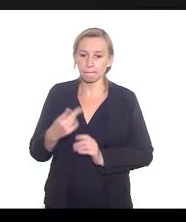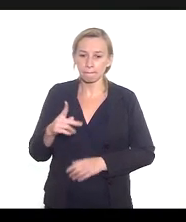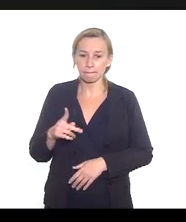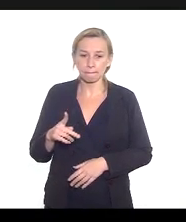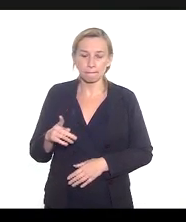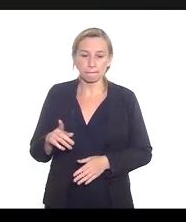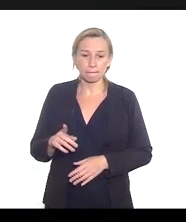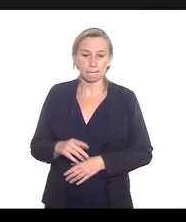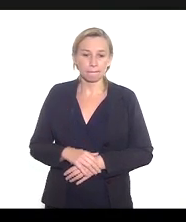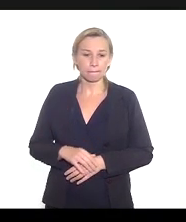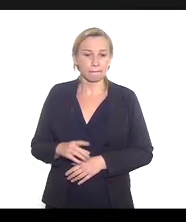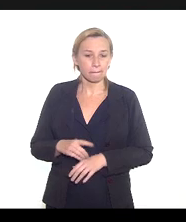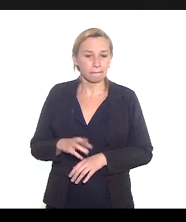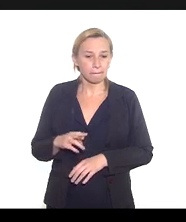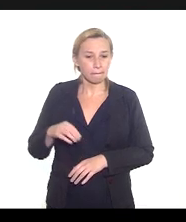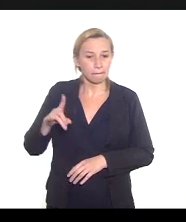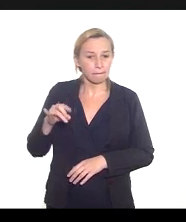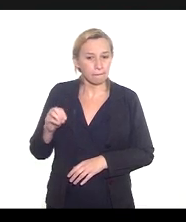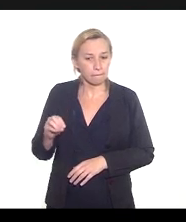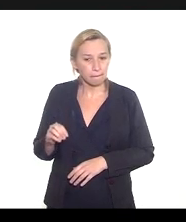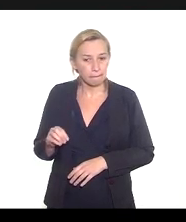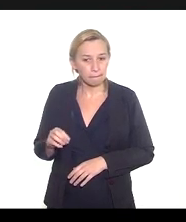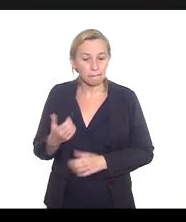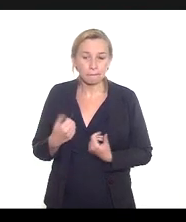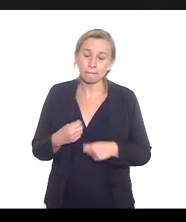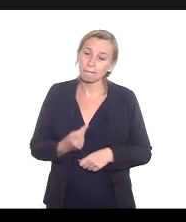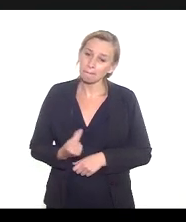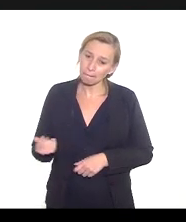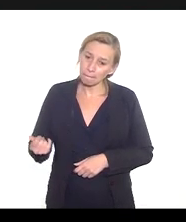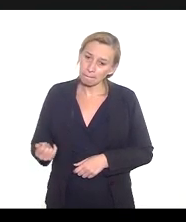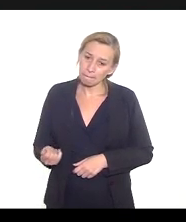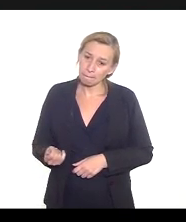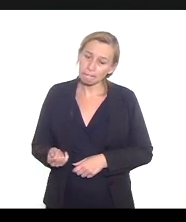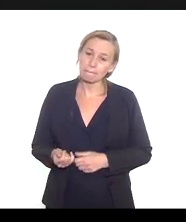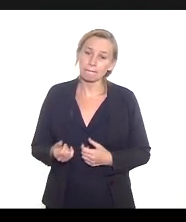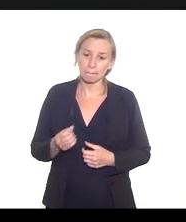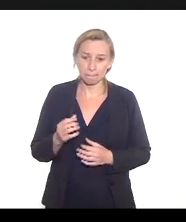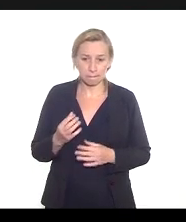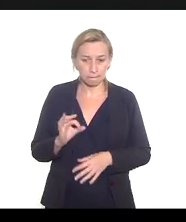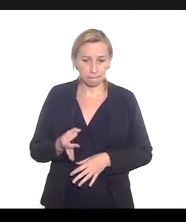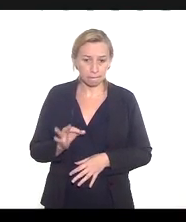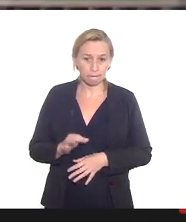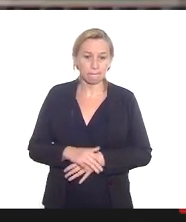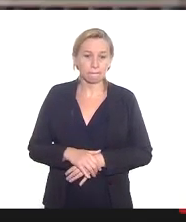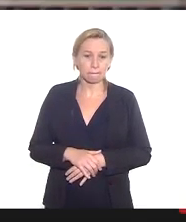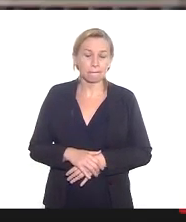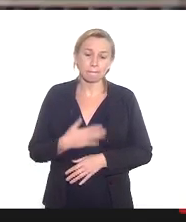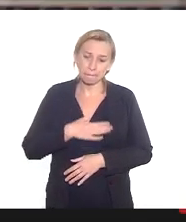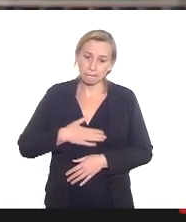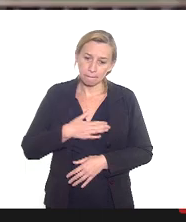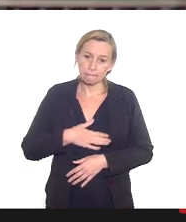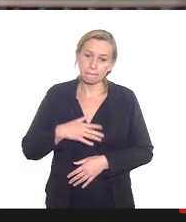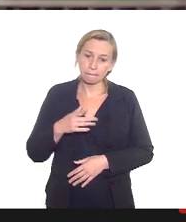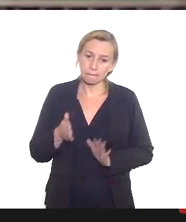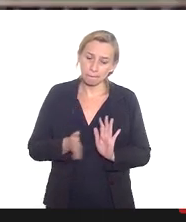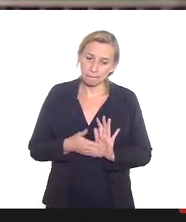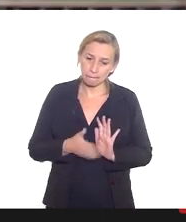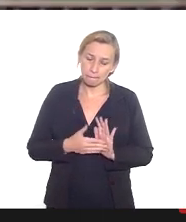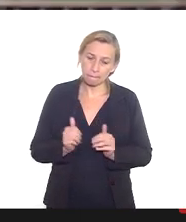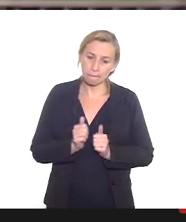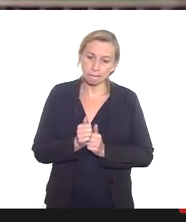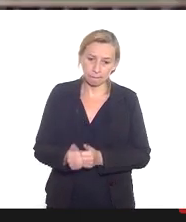outra mata uma questão vou precisar sair perfeito Tem uma base eu gostaria de deixar já uma proposta